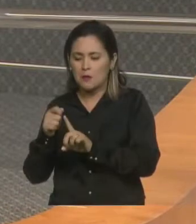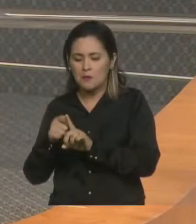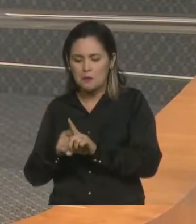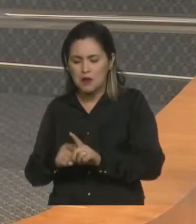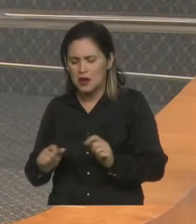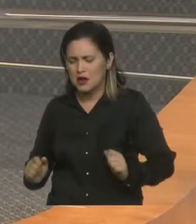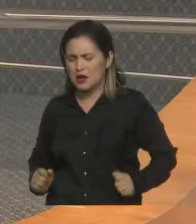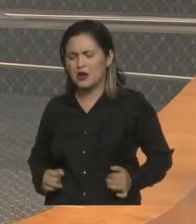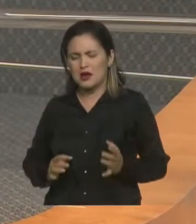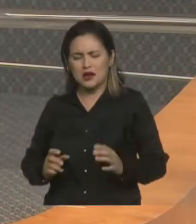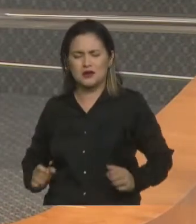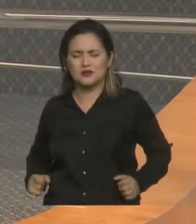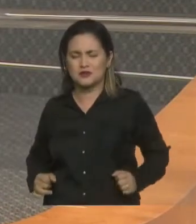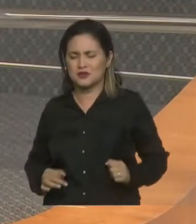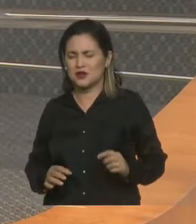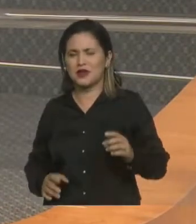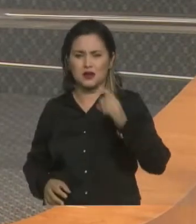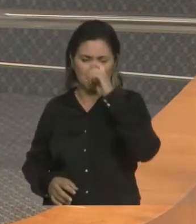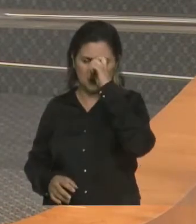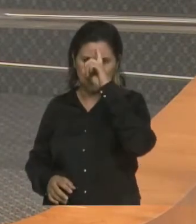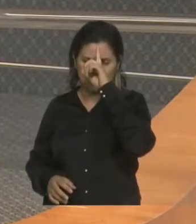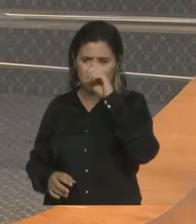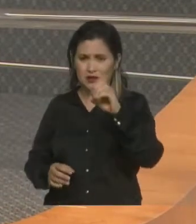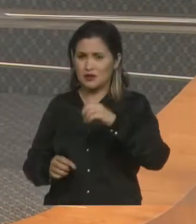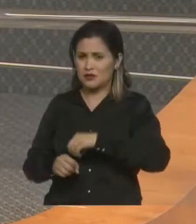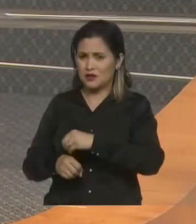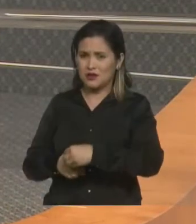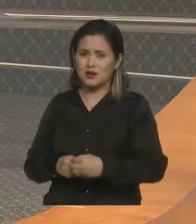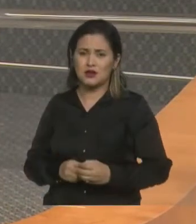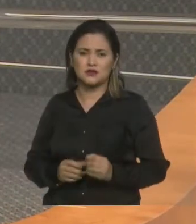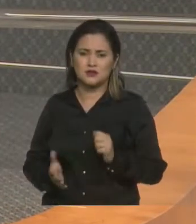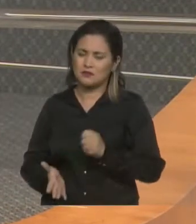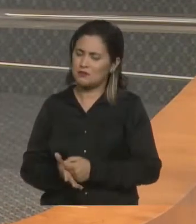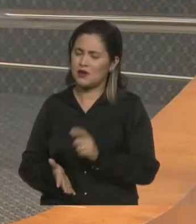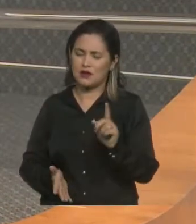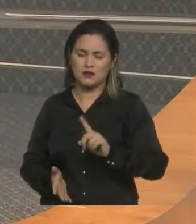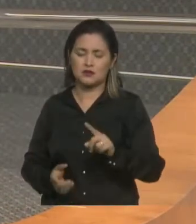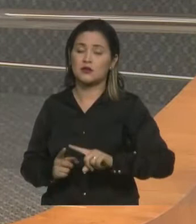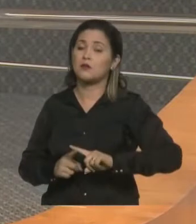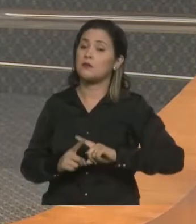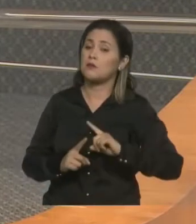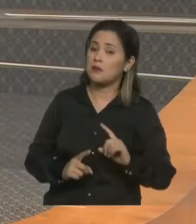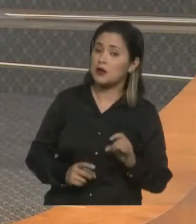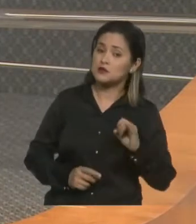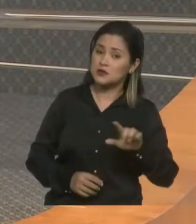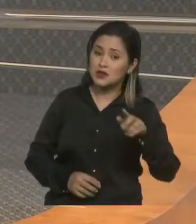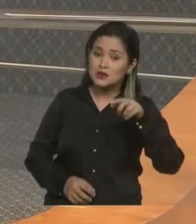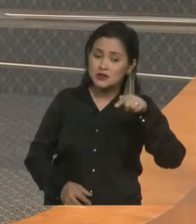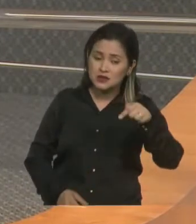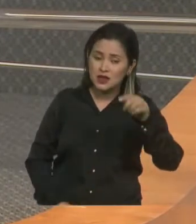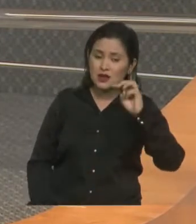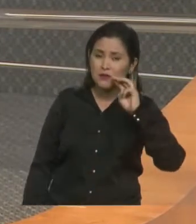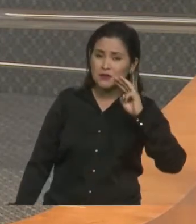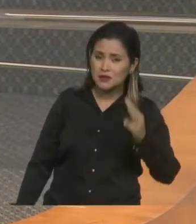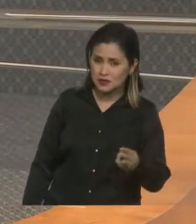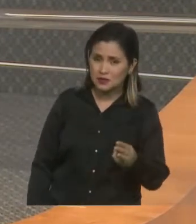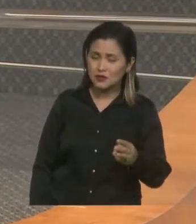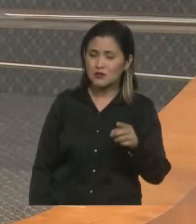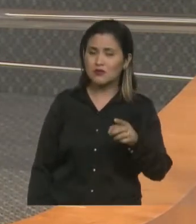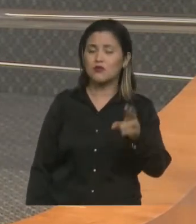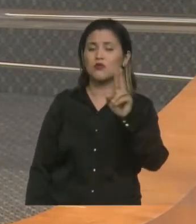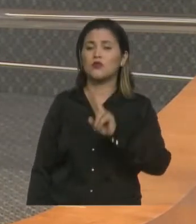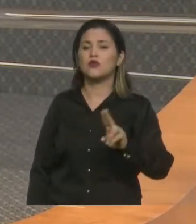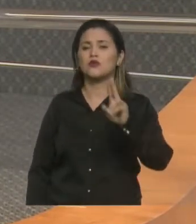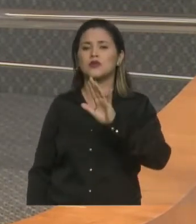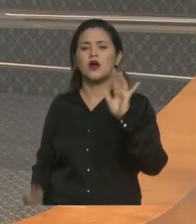investir em ações de informação para a sociedade, é um recurso extremamente bem-vindo. Mas, felizmente, para todos